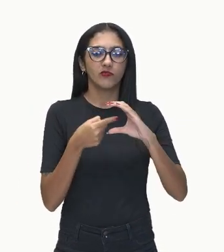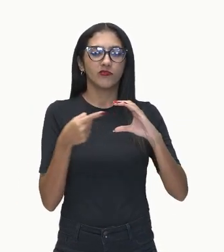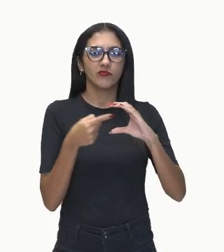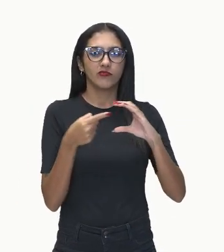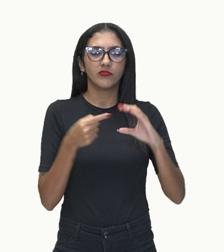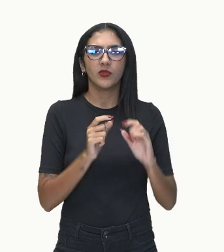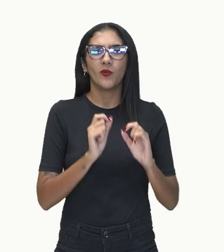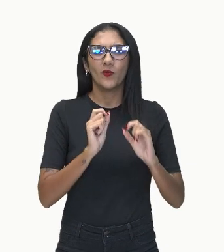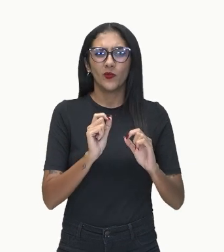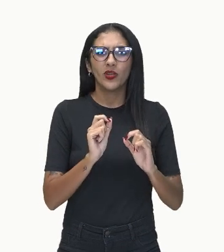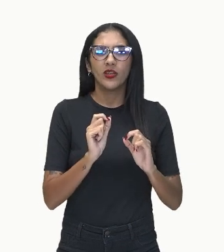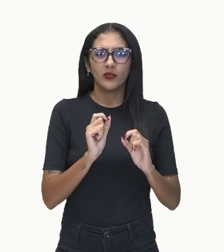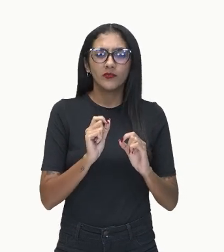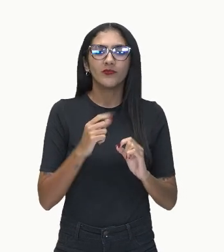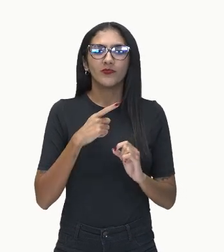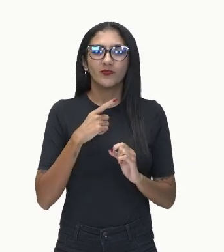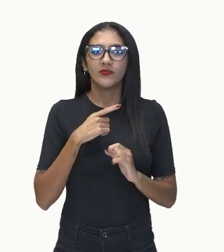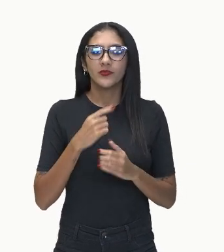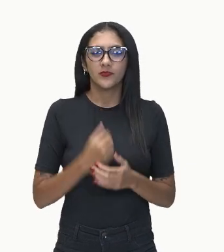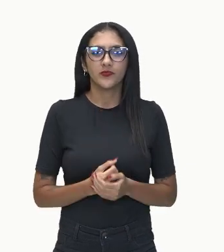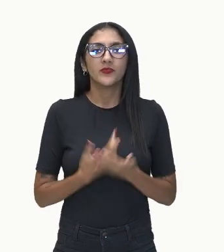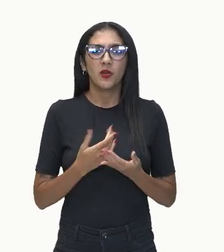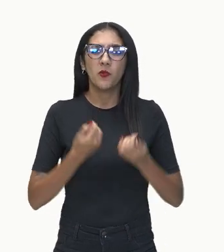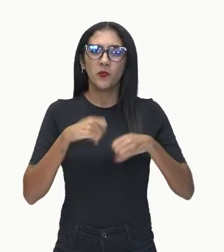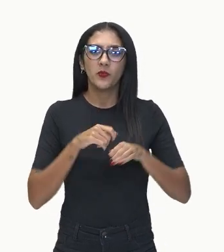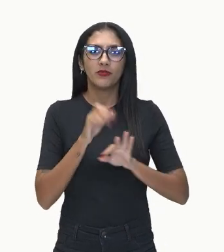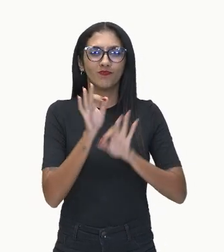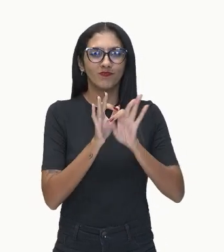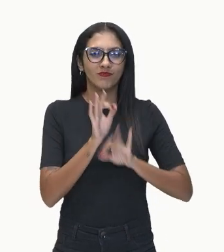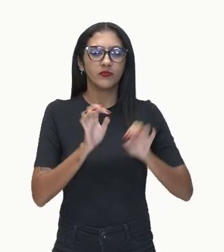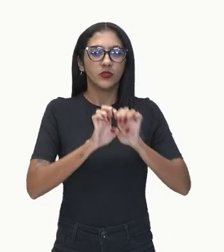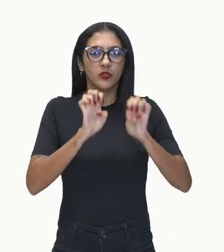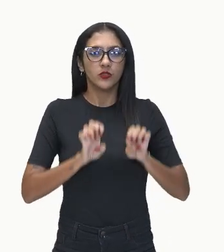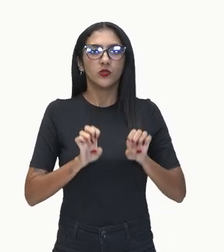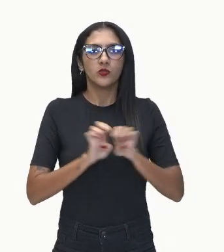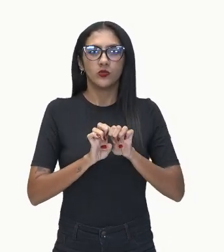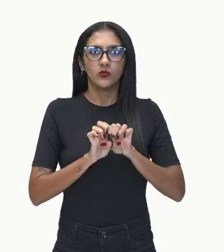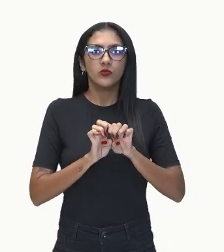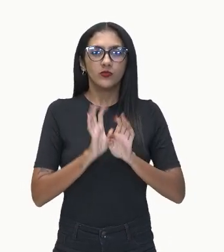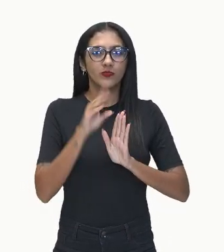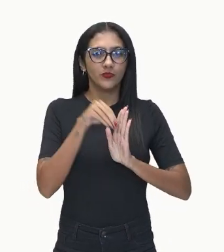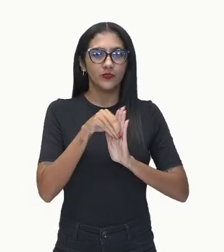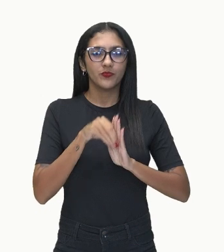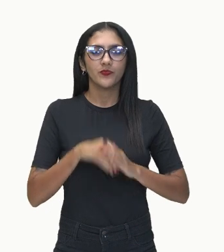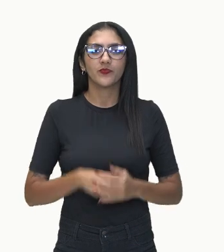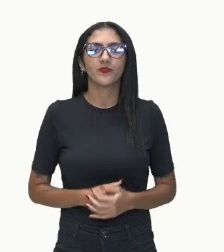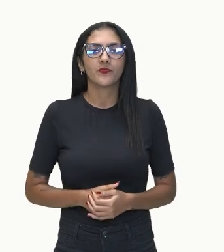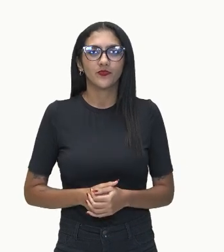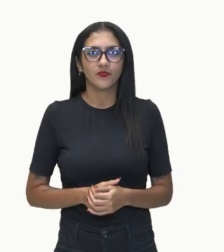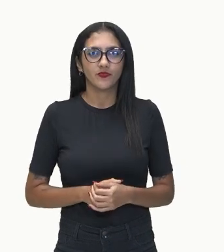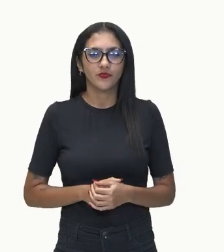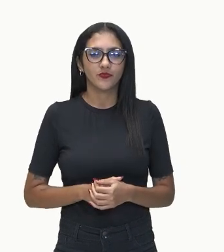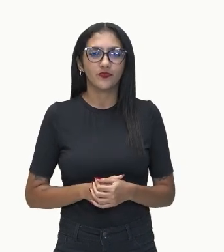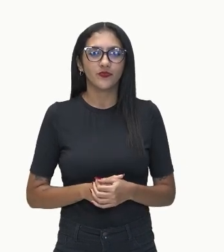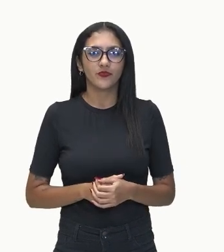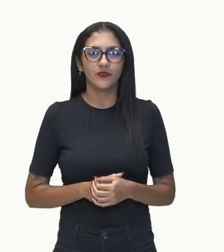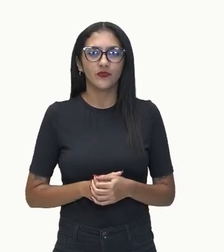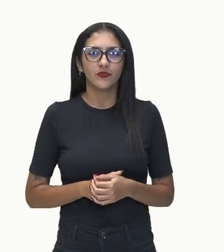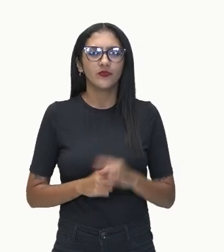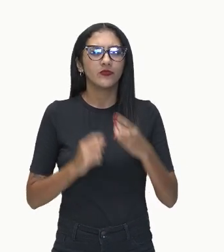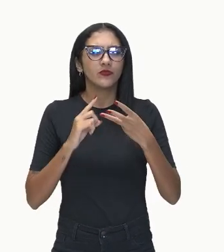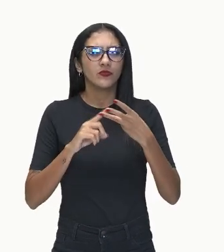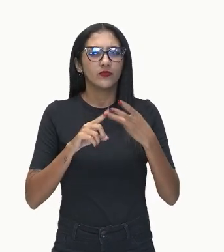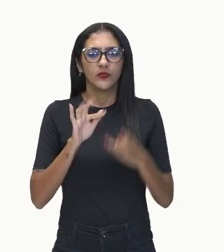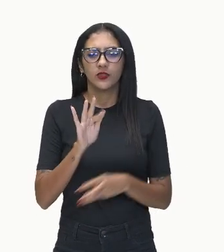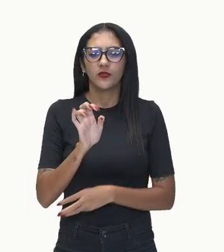insaturado. Esse daqui ele é muito instável, então ele quase não aparece aí em questões, em exercícios. E o fenol